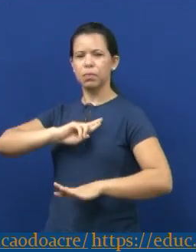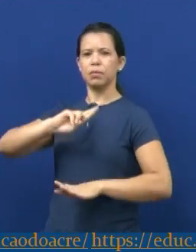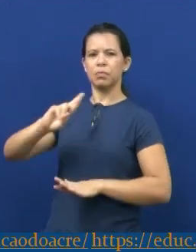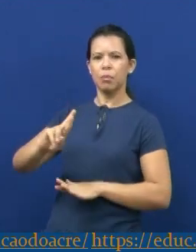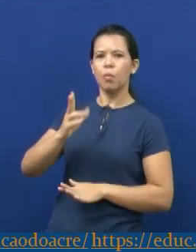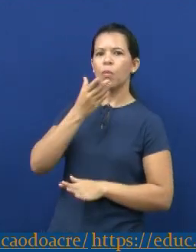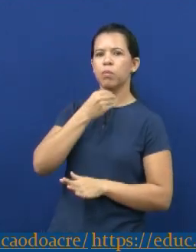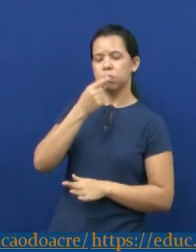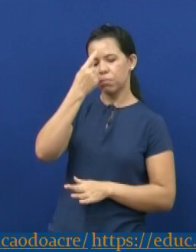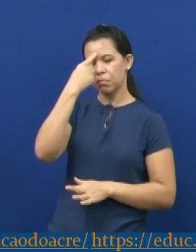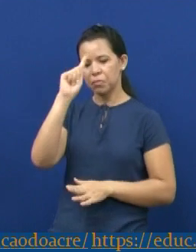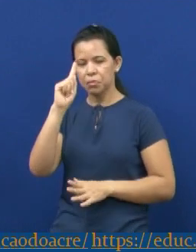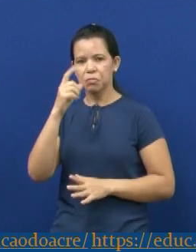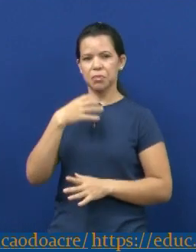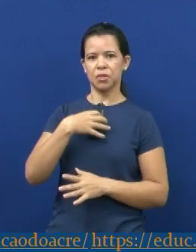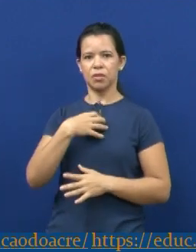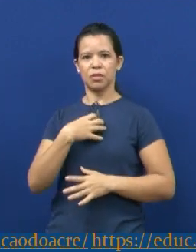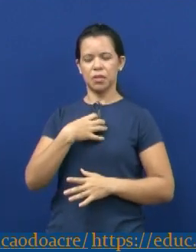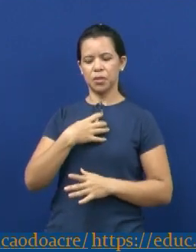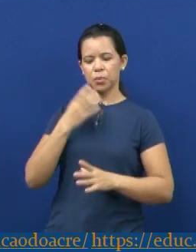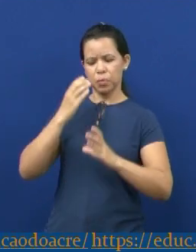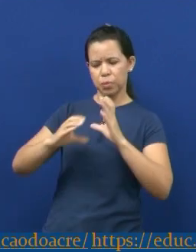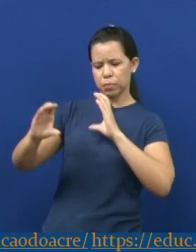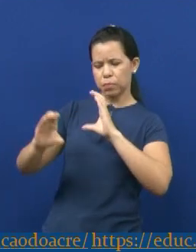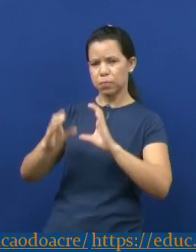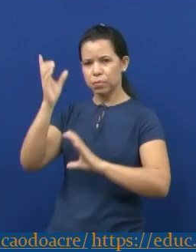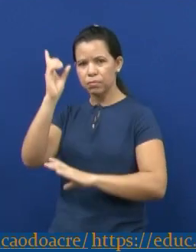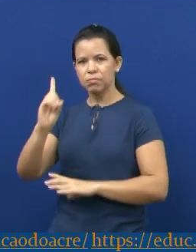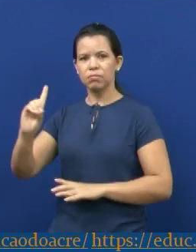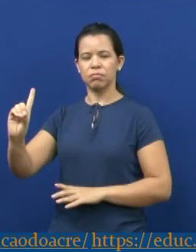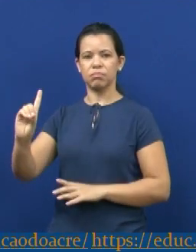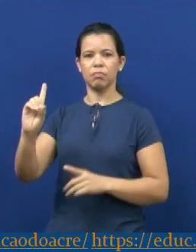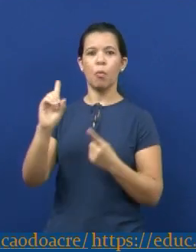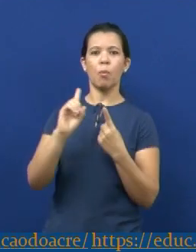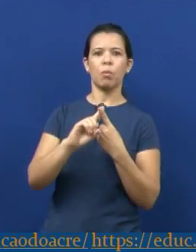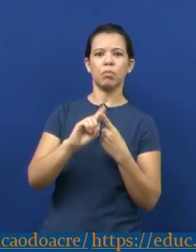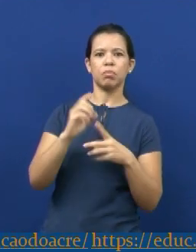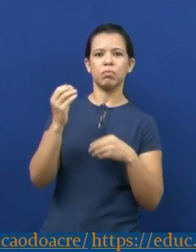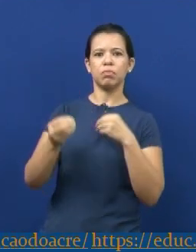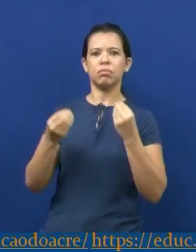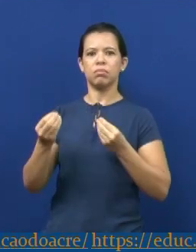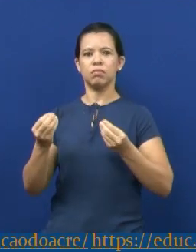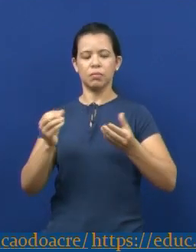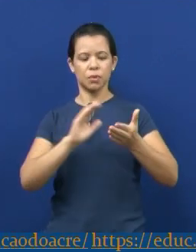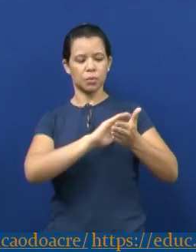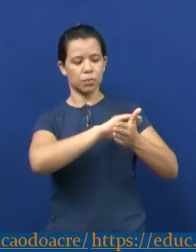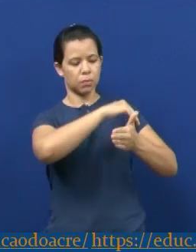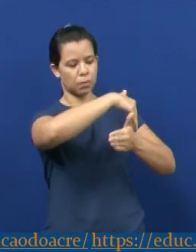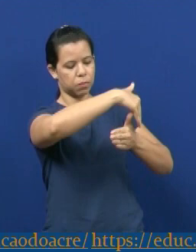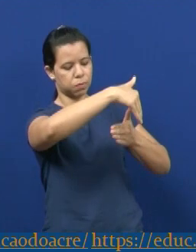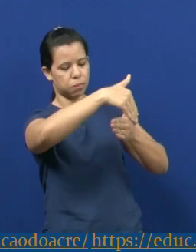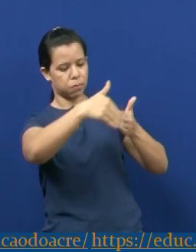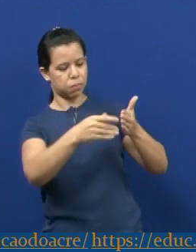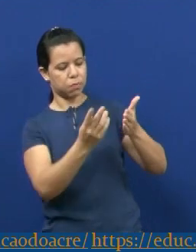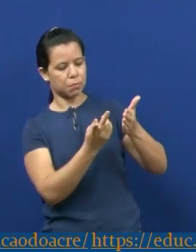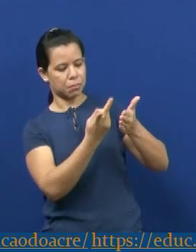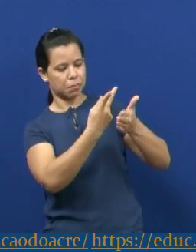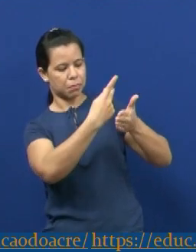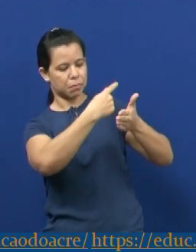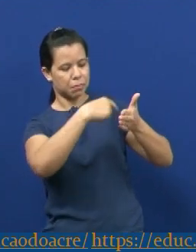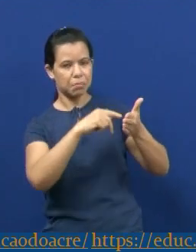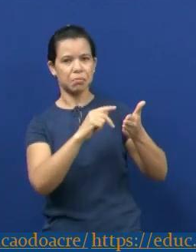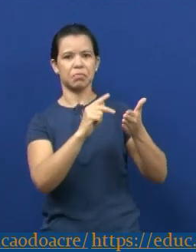divindades e com as forças da natureza uma delas era encenação nas paredes das cavernas eles imitavam